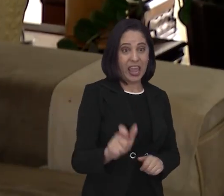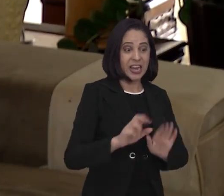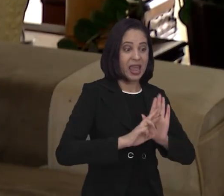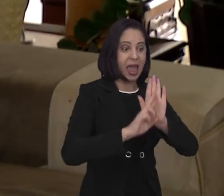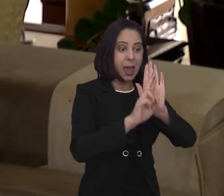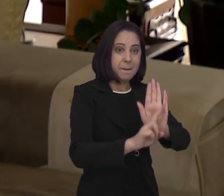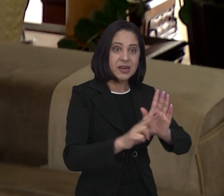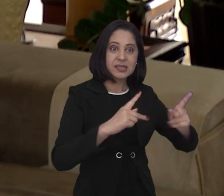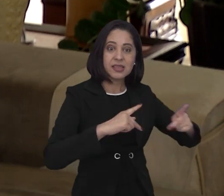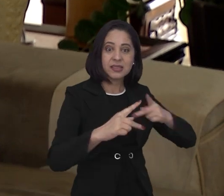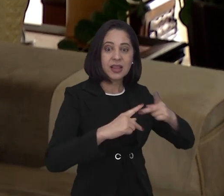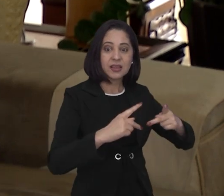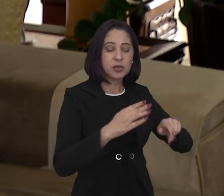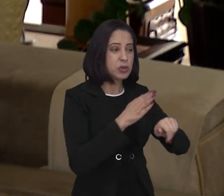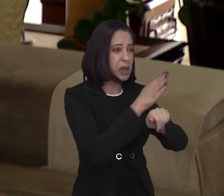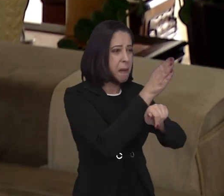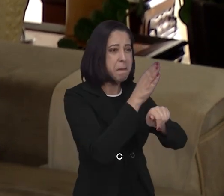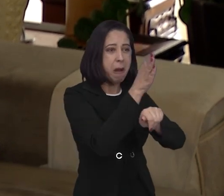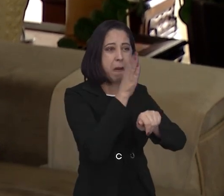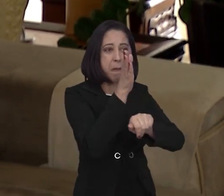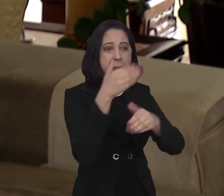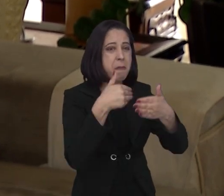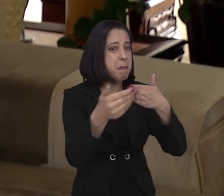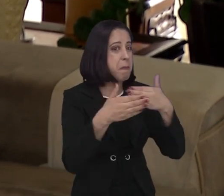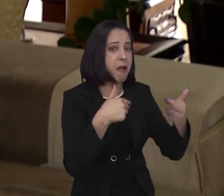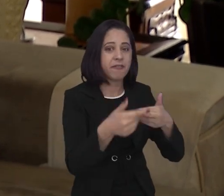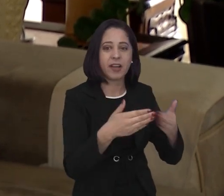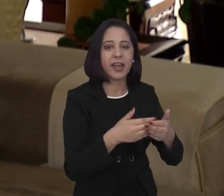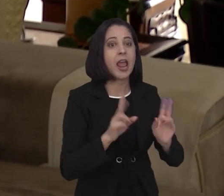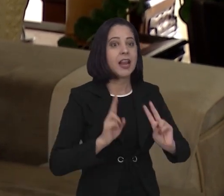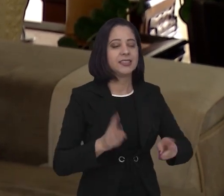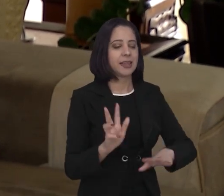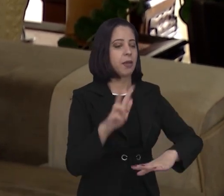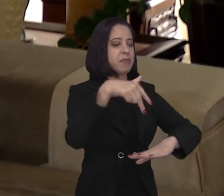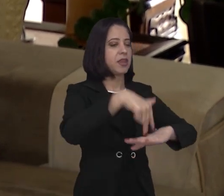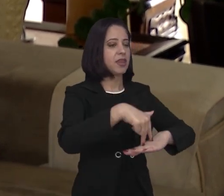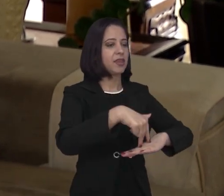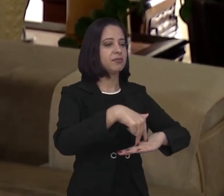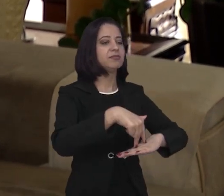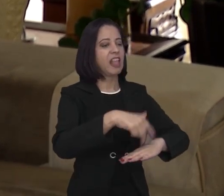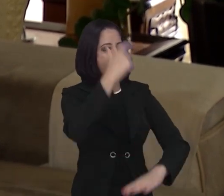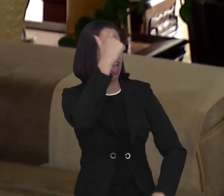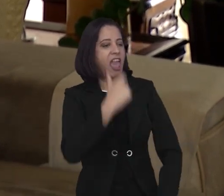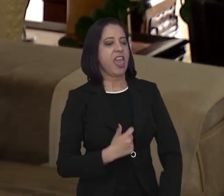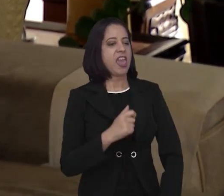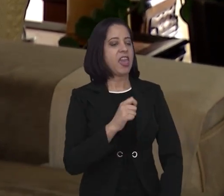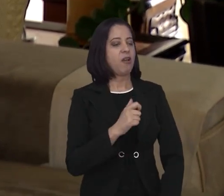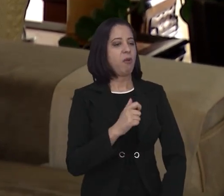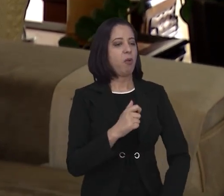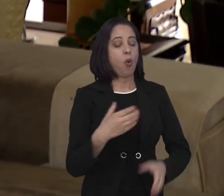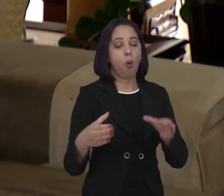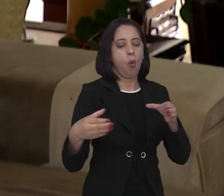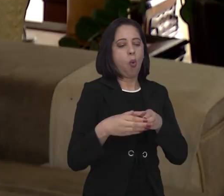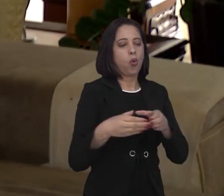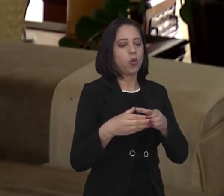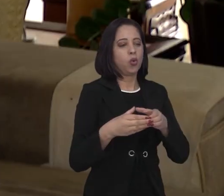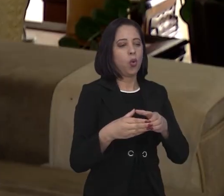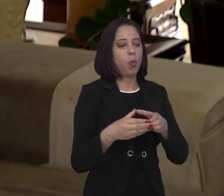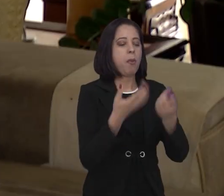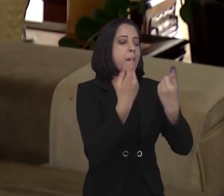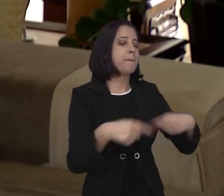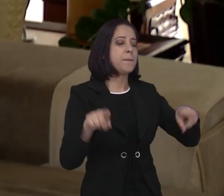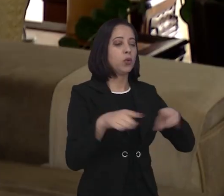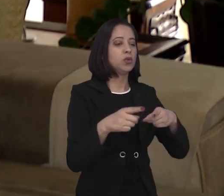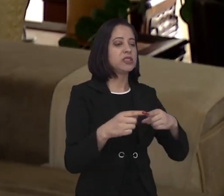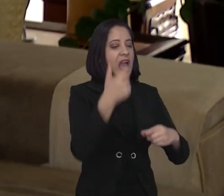Ele representava a cidade em qualquer local que a gente se apresentasse. Ele falava, esse é o Biriba Boys, de